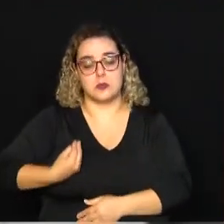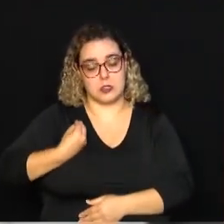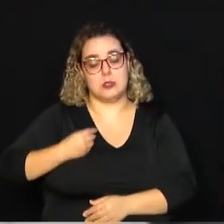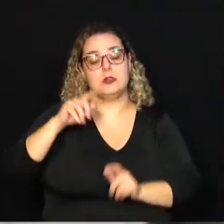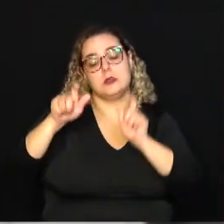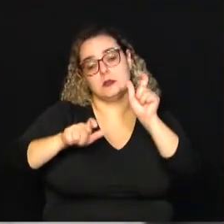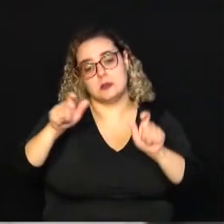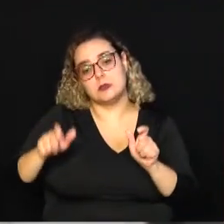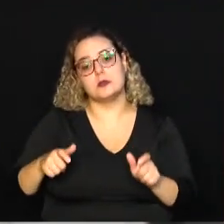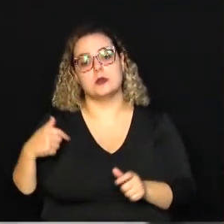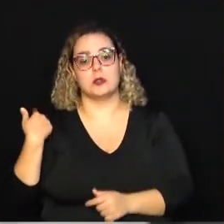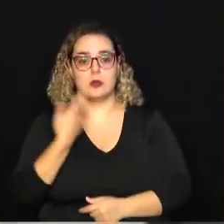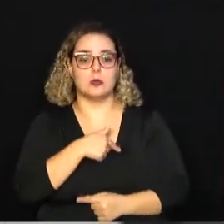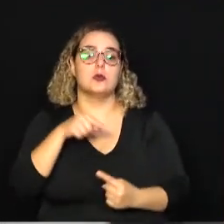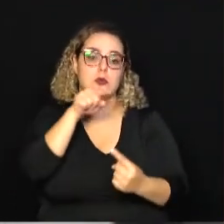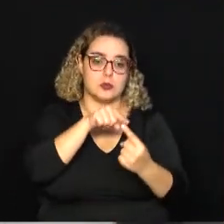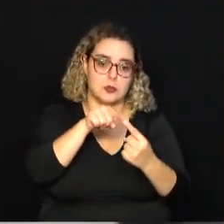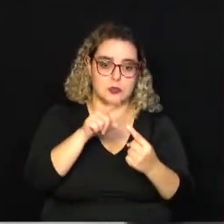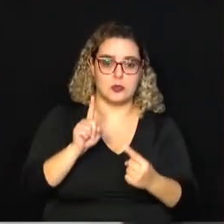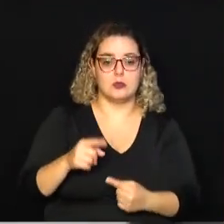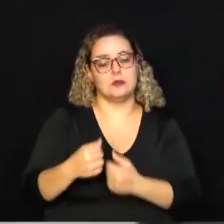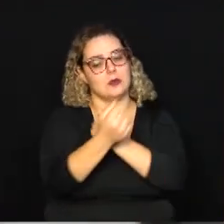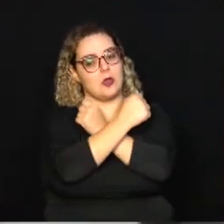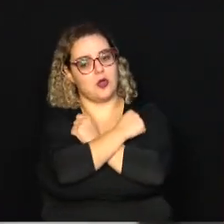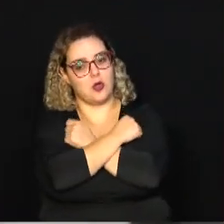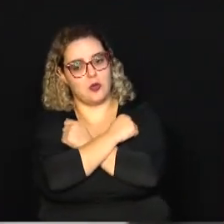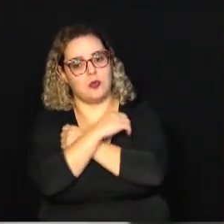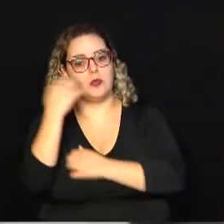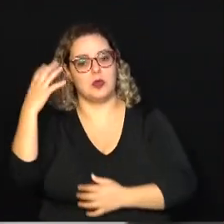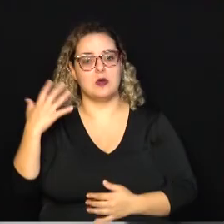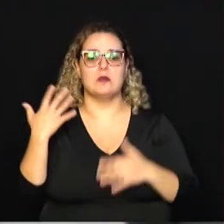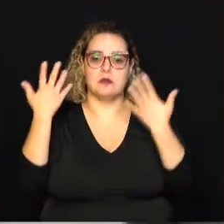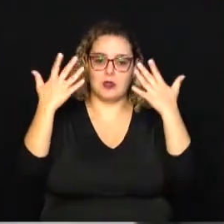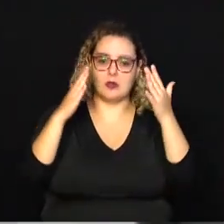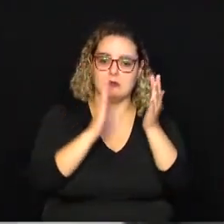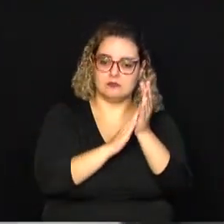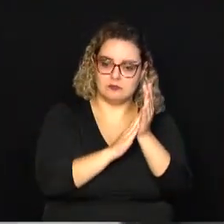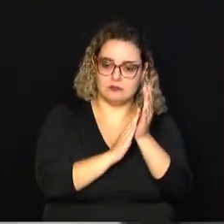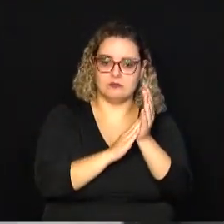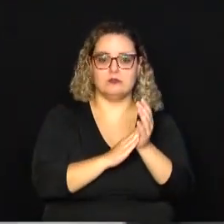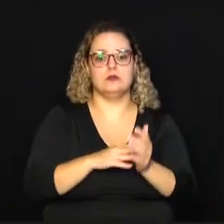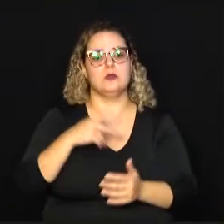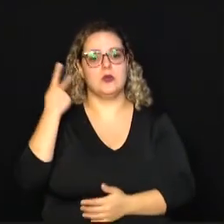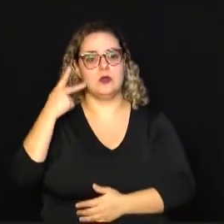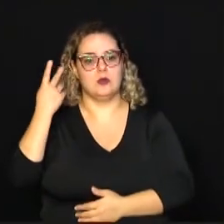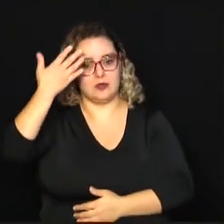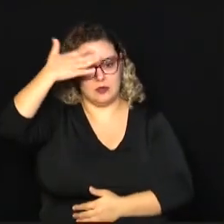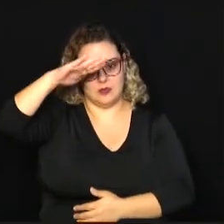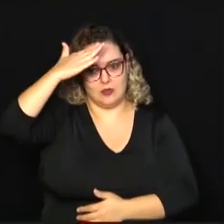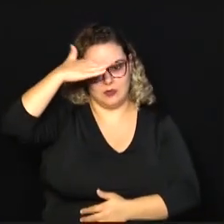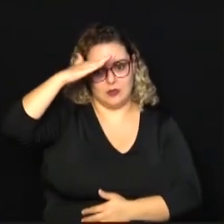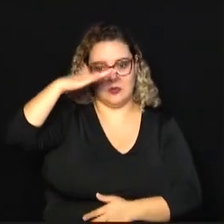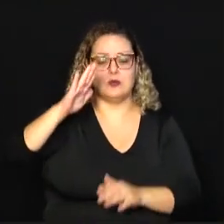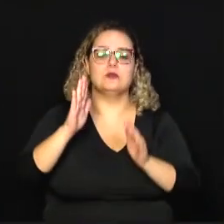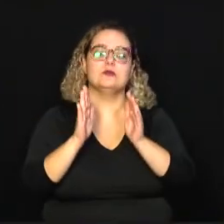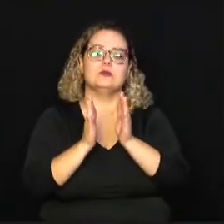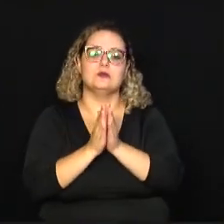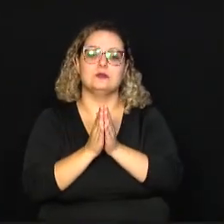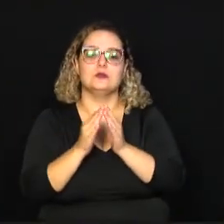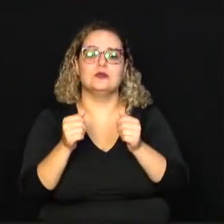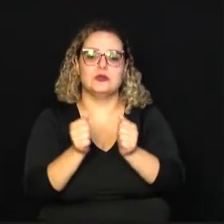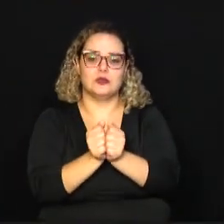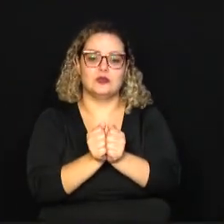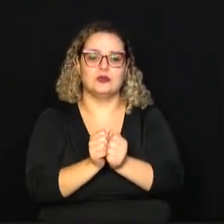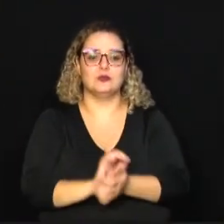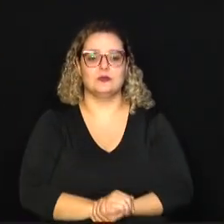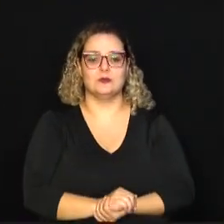afinal de contas, esse é o nosso objetivo o tempo todo. Um abraço para você, parabéns pela atividade, Guida. E, vereador Jair, foi um prazer ter com você aqui também esse tempo todo.